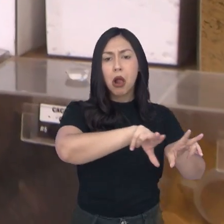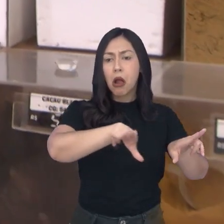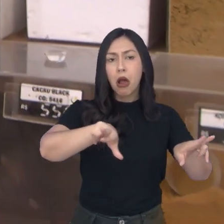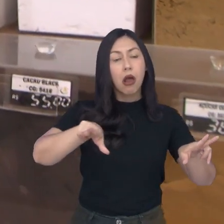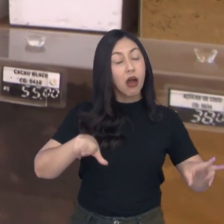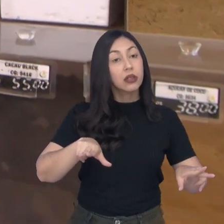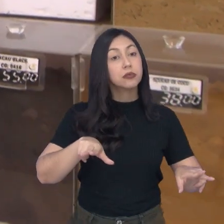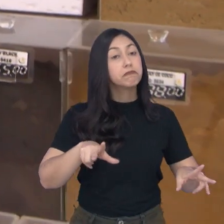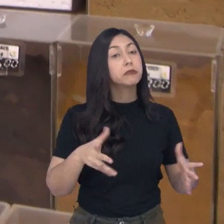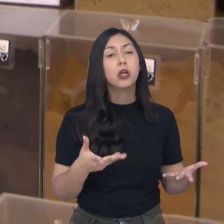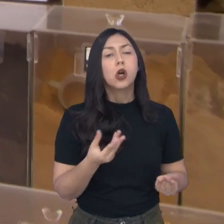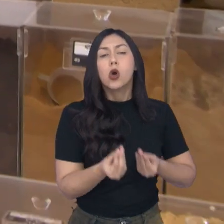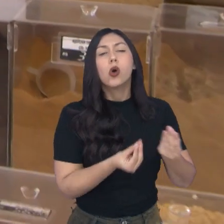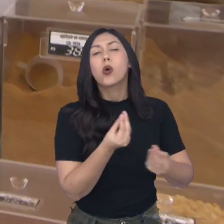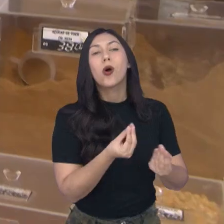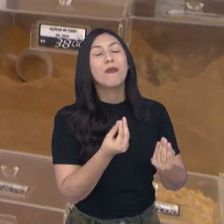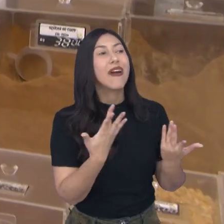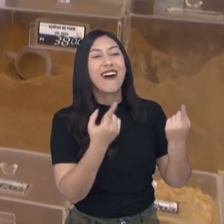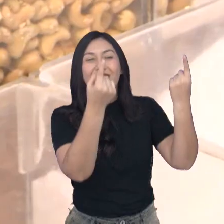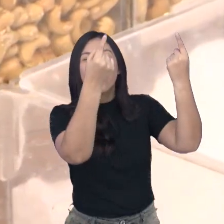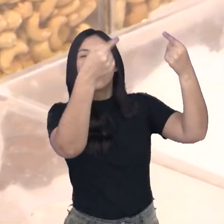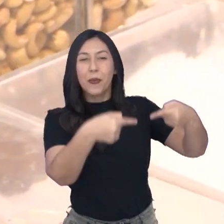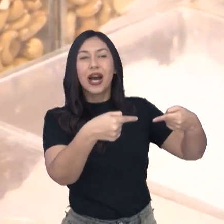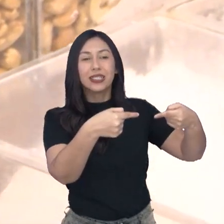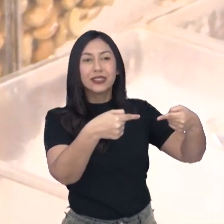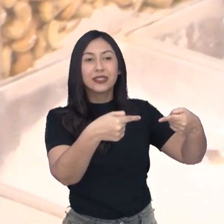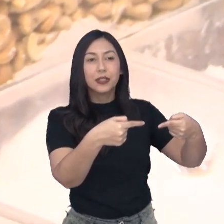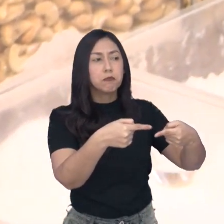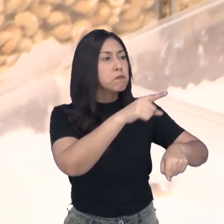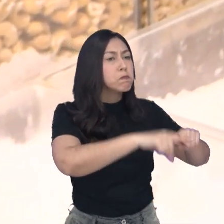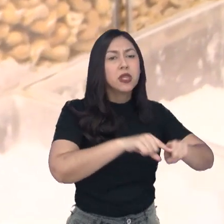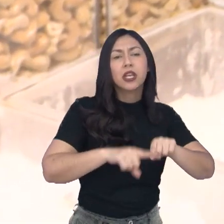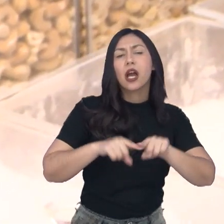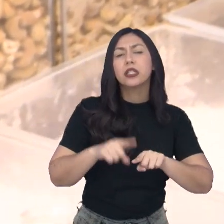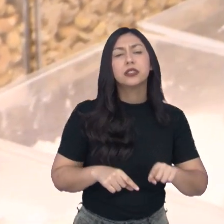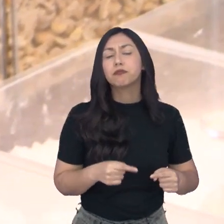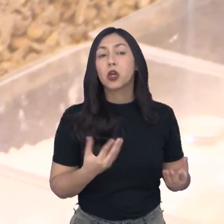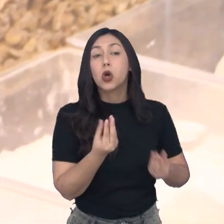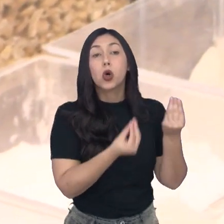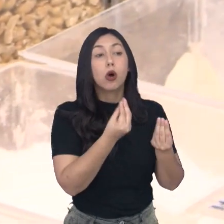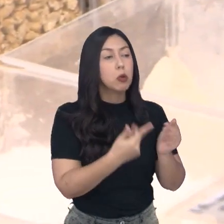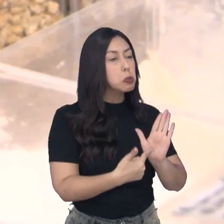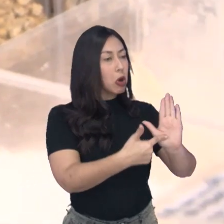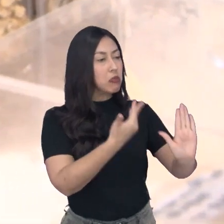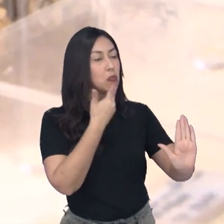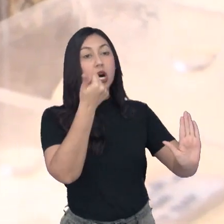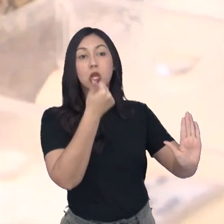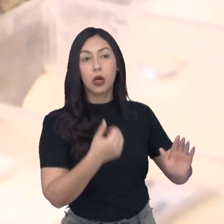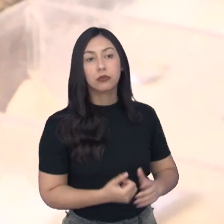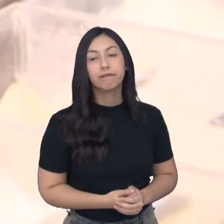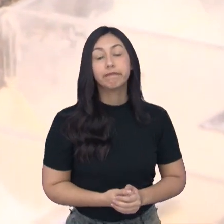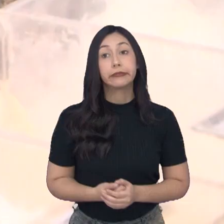produto natural. Como que ficou essa questão da concorrência, a questão de produtos? O que vocês fizeram para se destacar? Então, na verdade, com